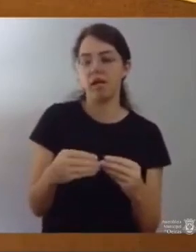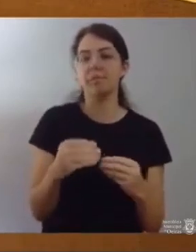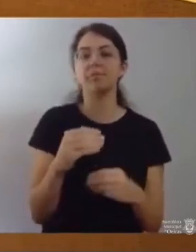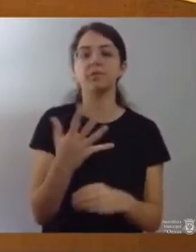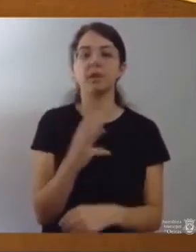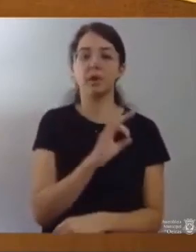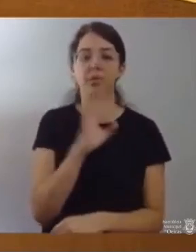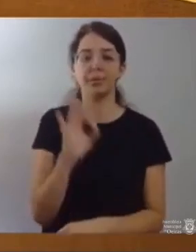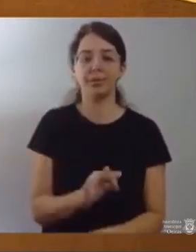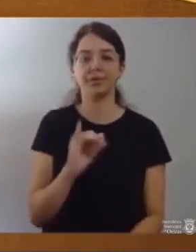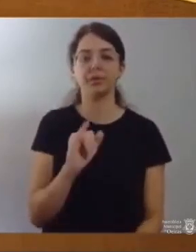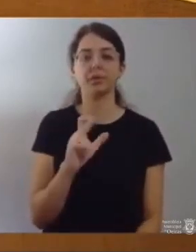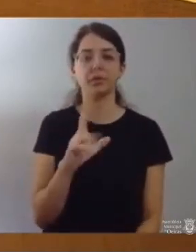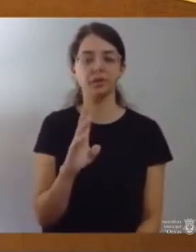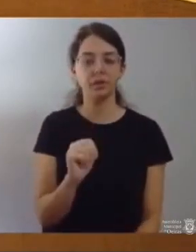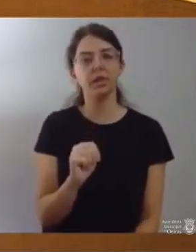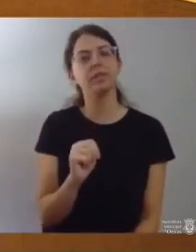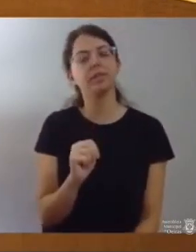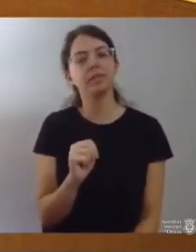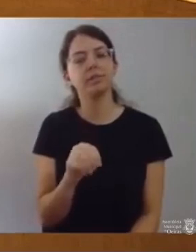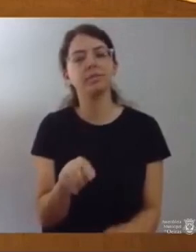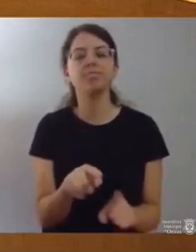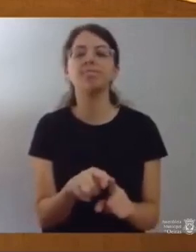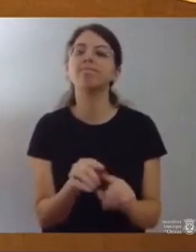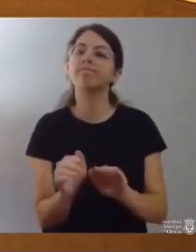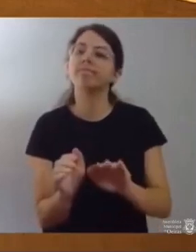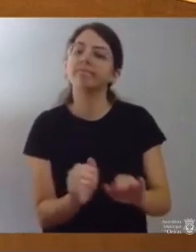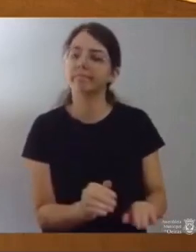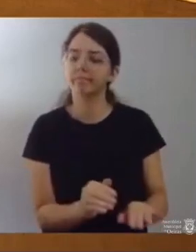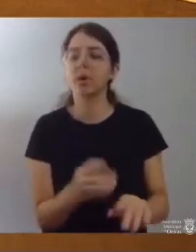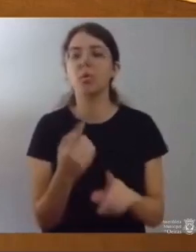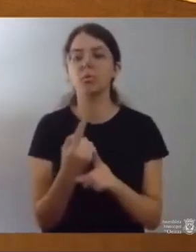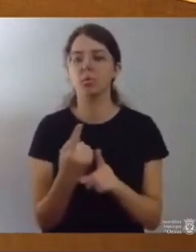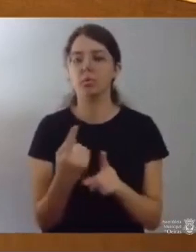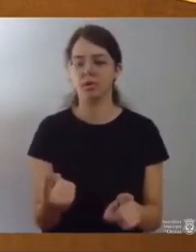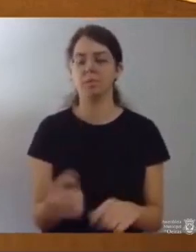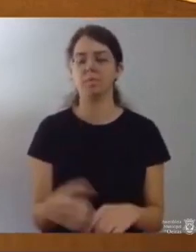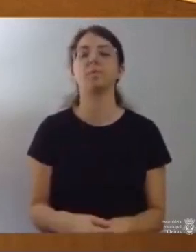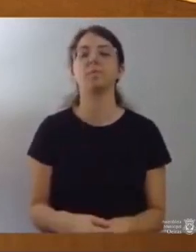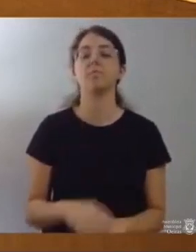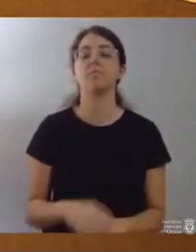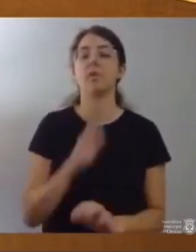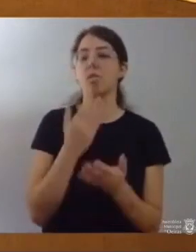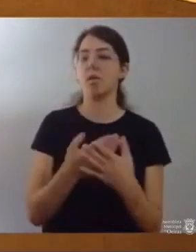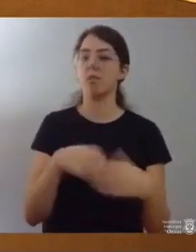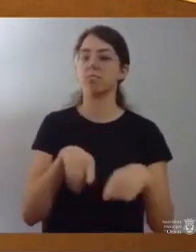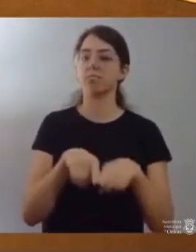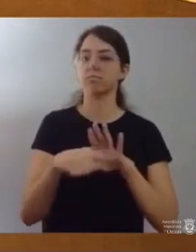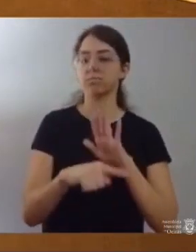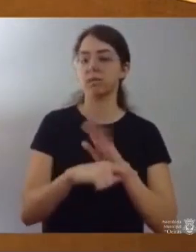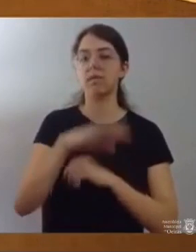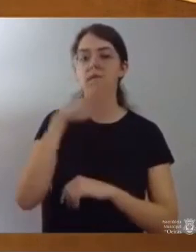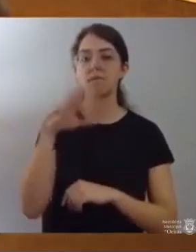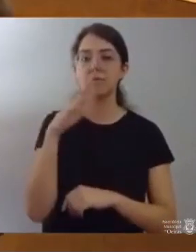do IRS. Porque isso contribui para uma política de apoio às famílias residentes